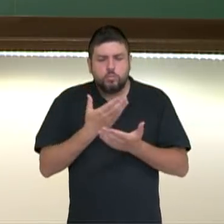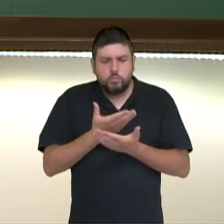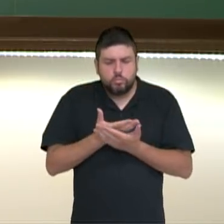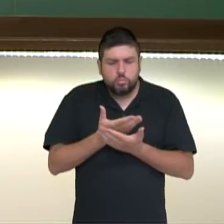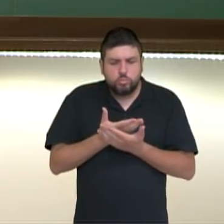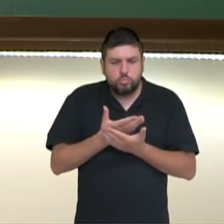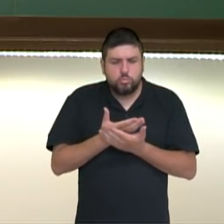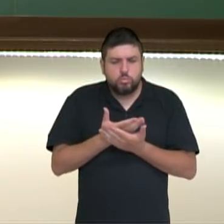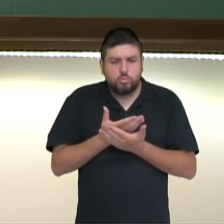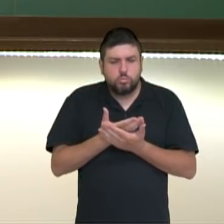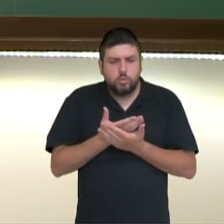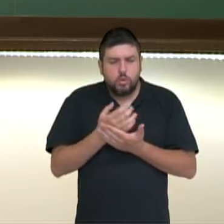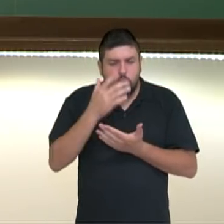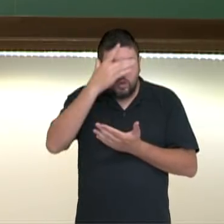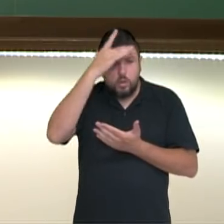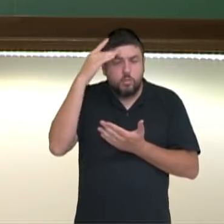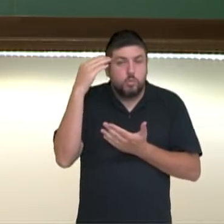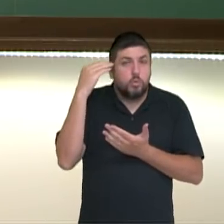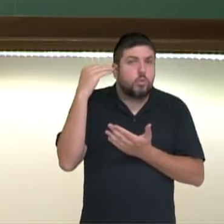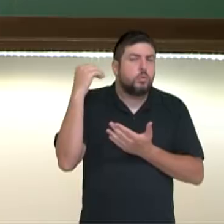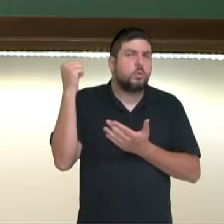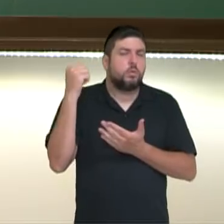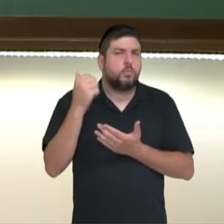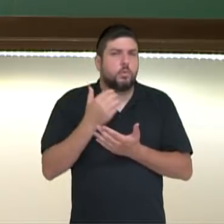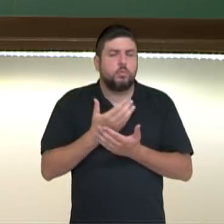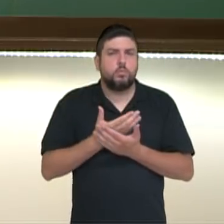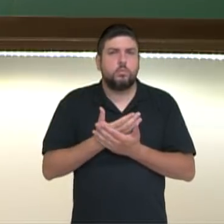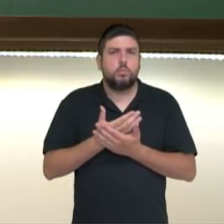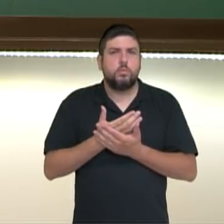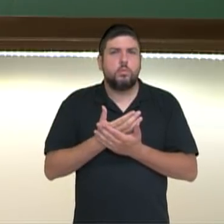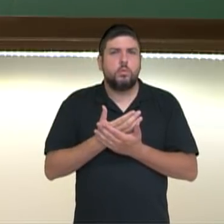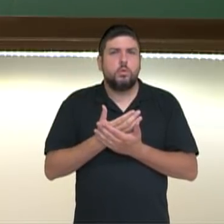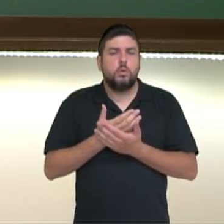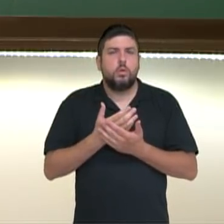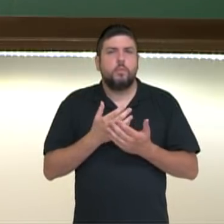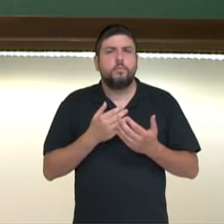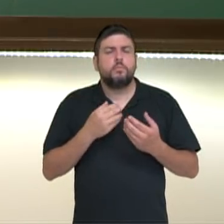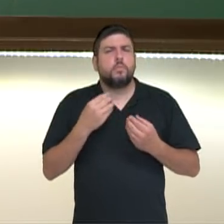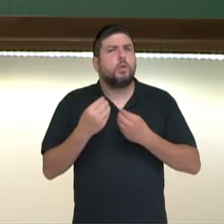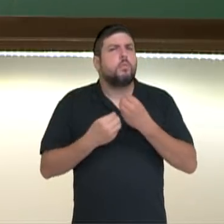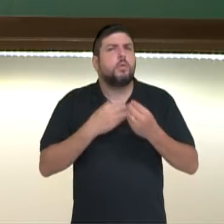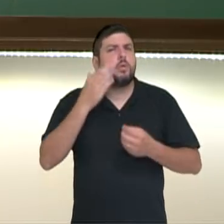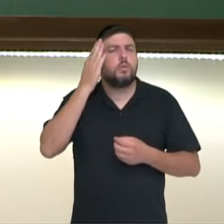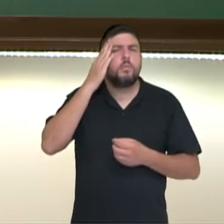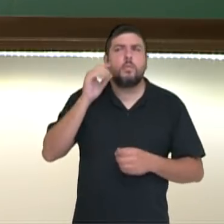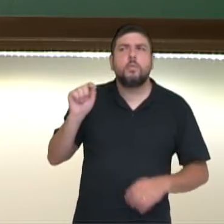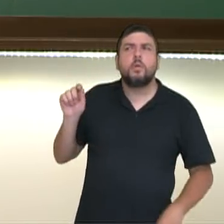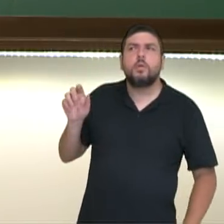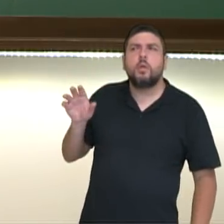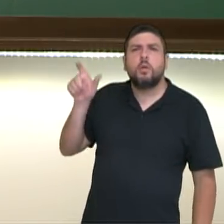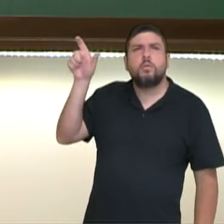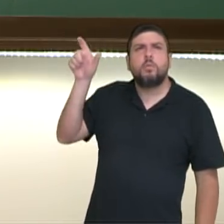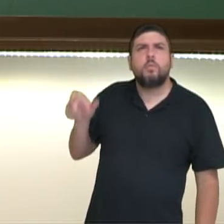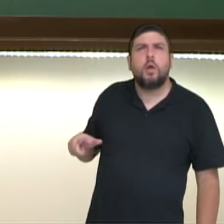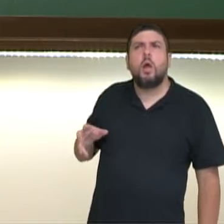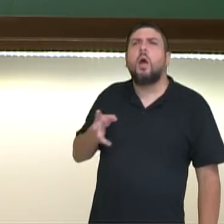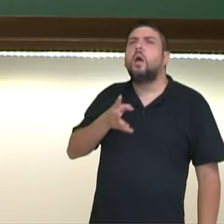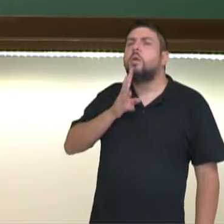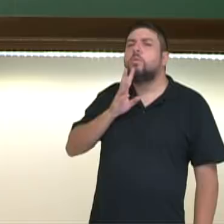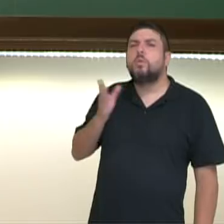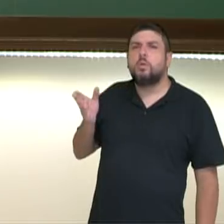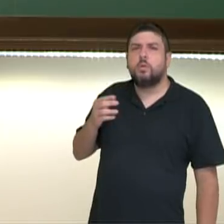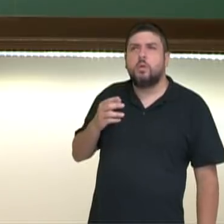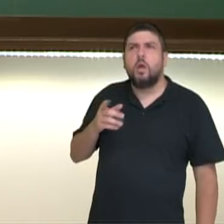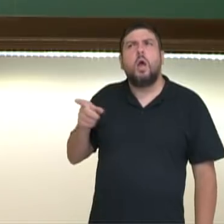te chama. Você consegue, como que você consegue identificar quem está chamando? Ah, é